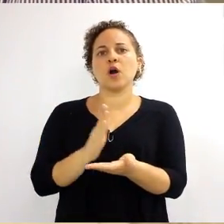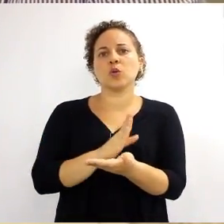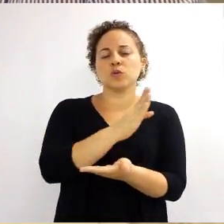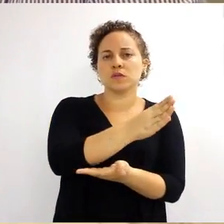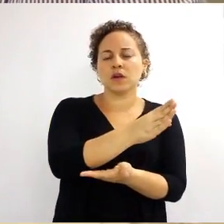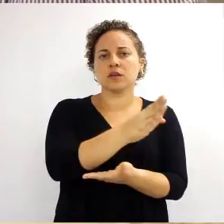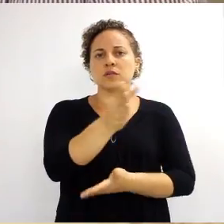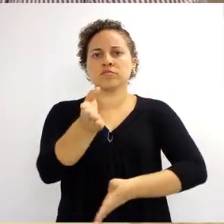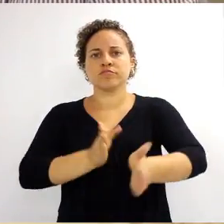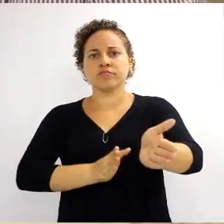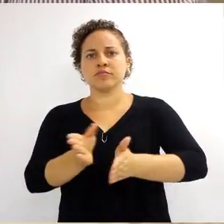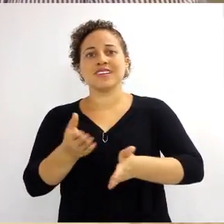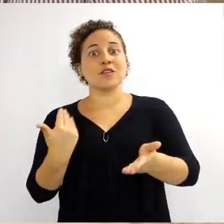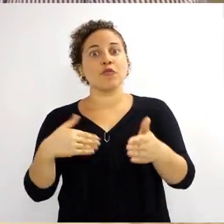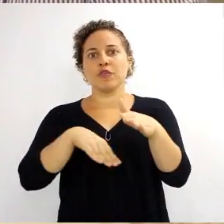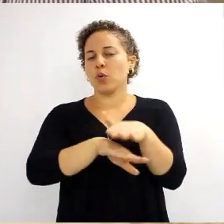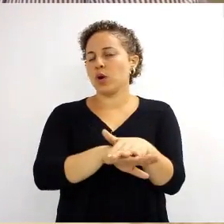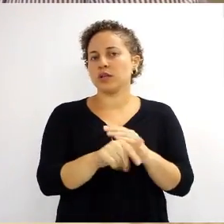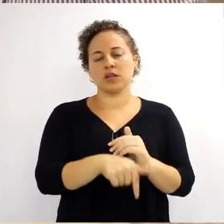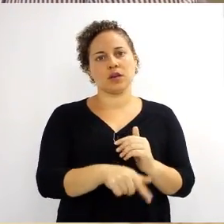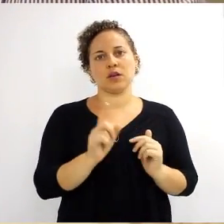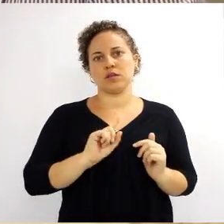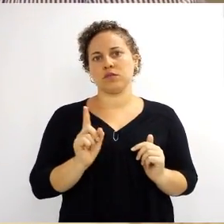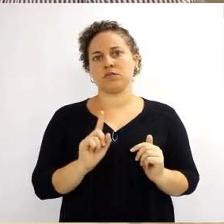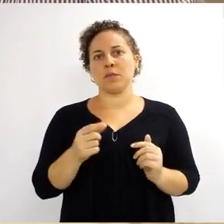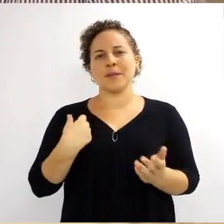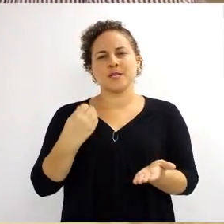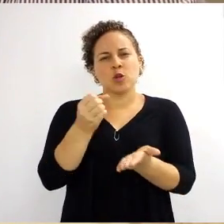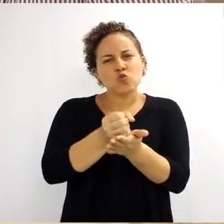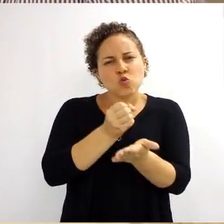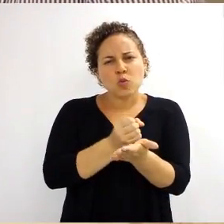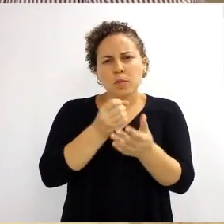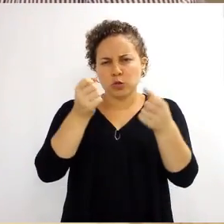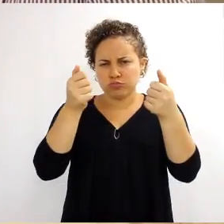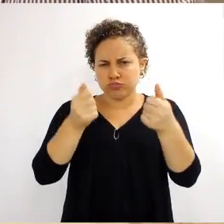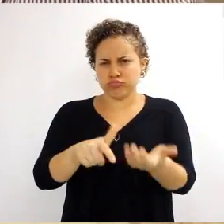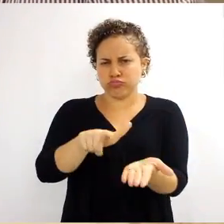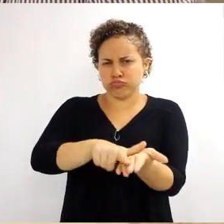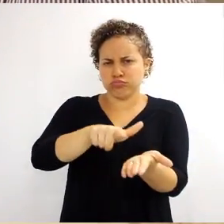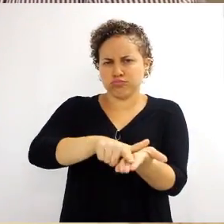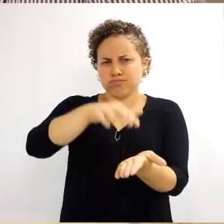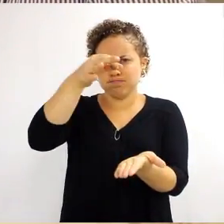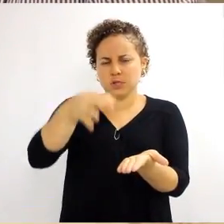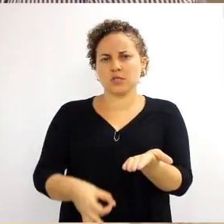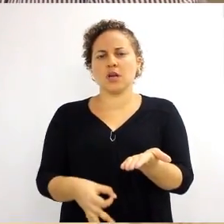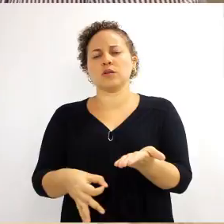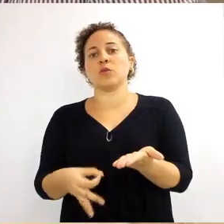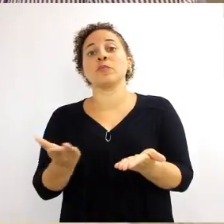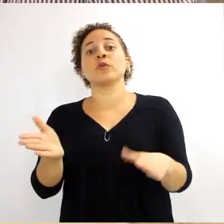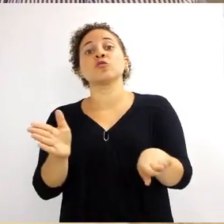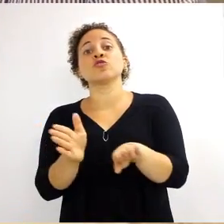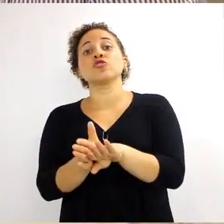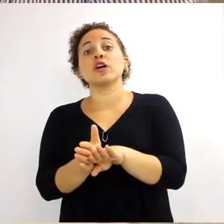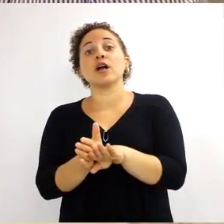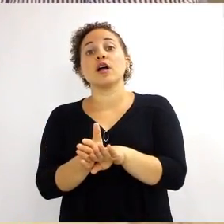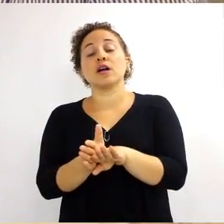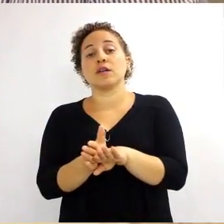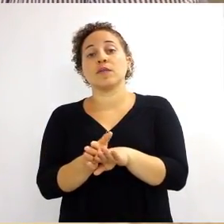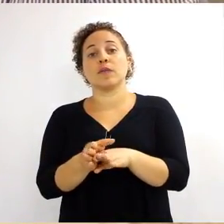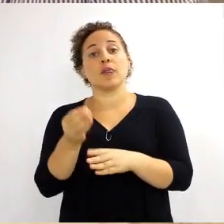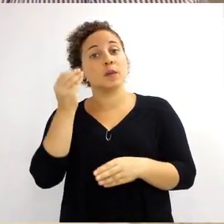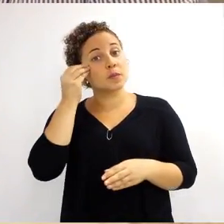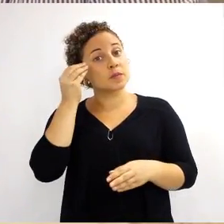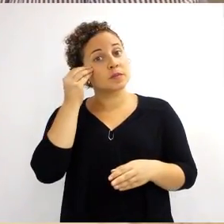fica armazenada no porto. Já tem que estar com toda a documentação certa, toda todo pronta, mundo avisado, exatamente. Para que quando chegar imediatamente,